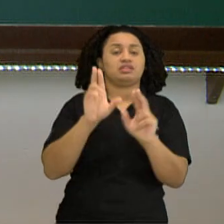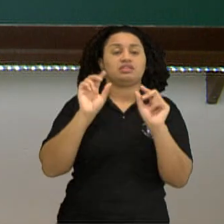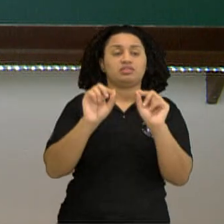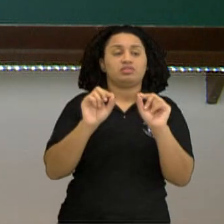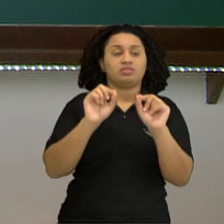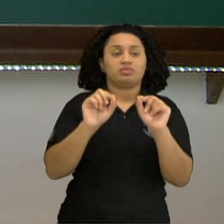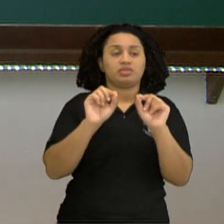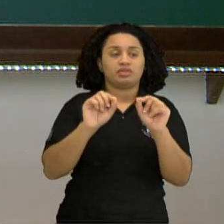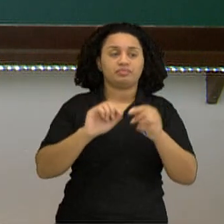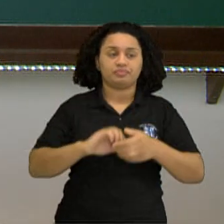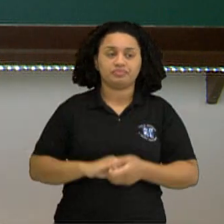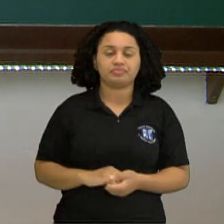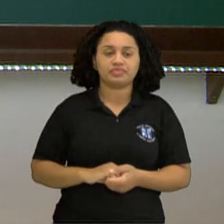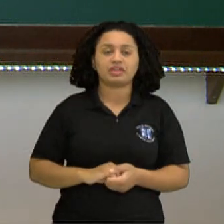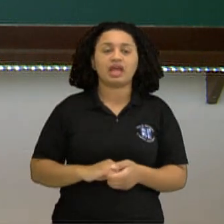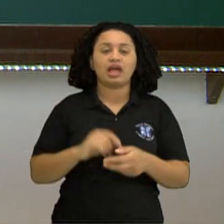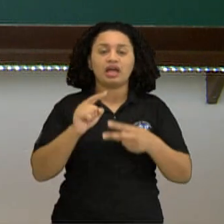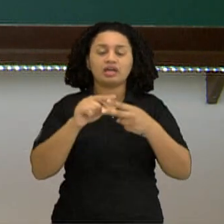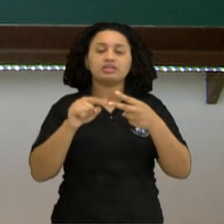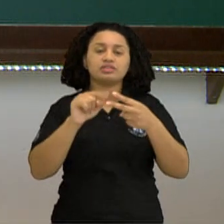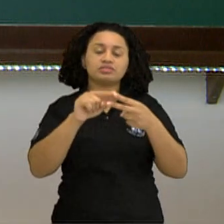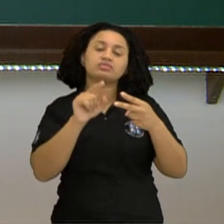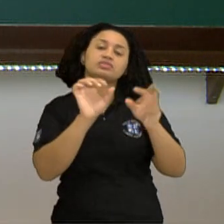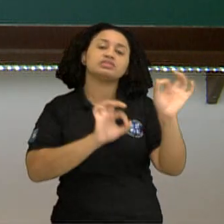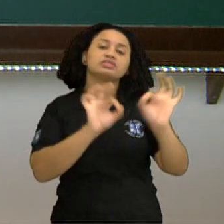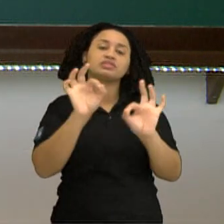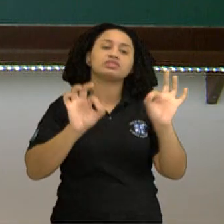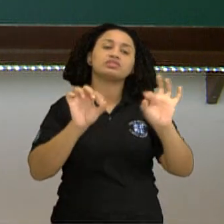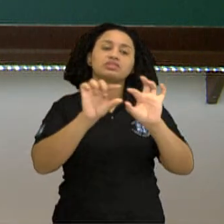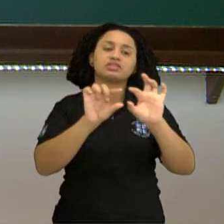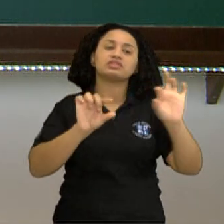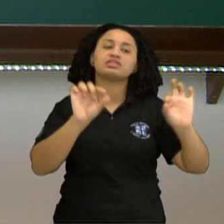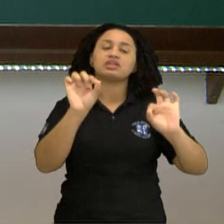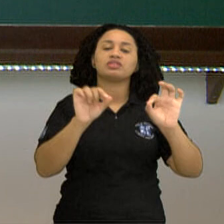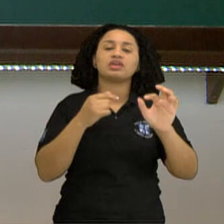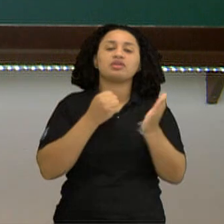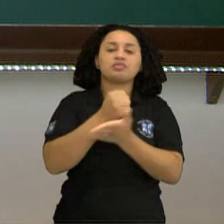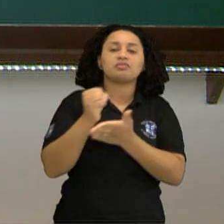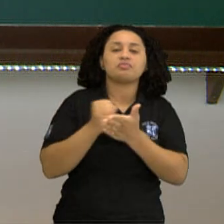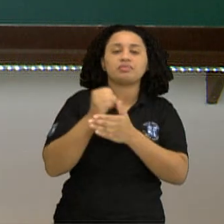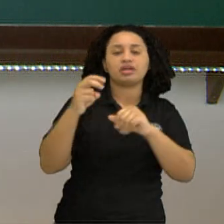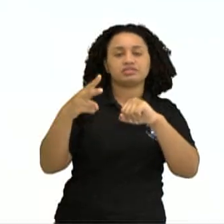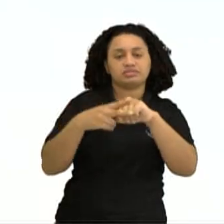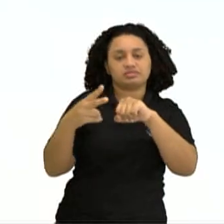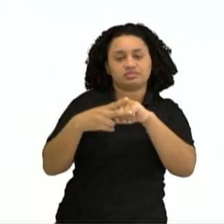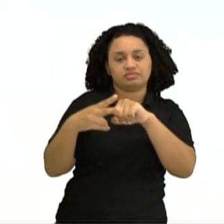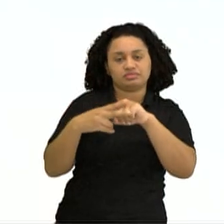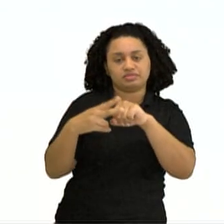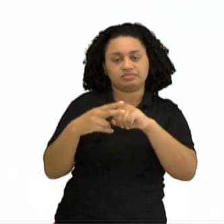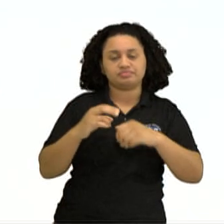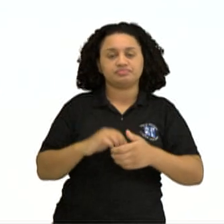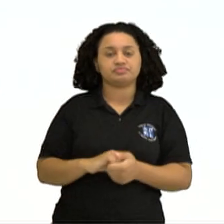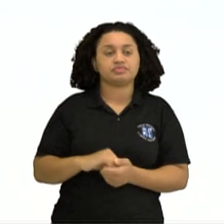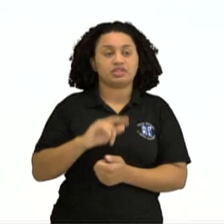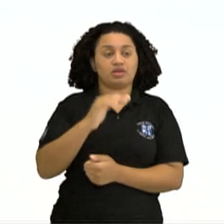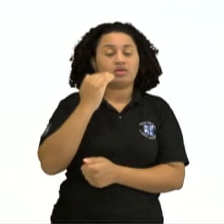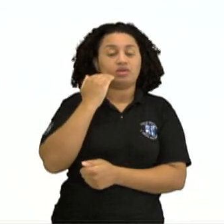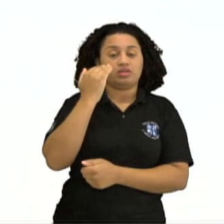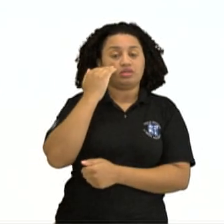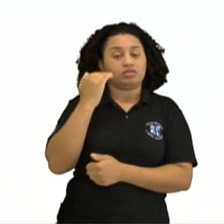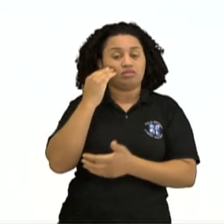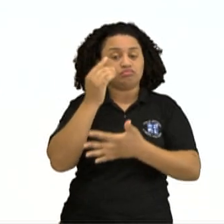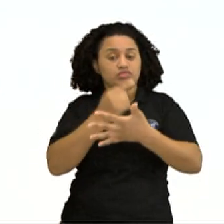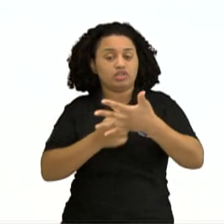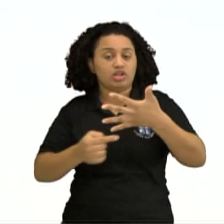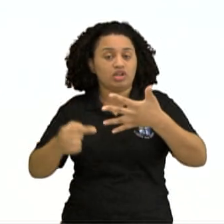Neste caso, elas estão ali organizadas em torno do verbo. Os adolescentes